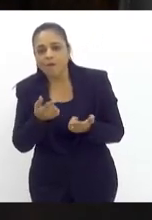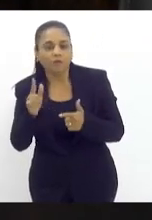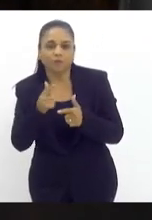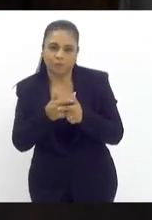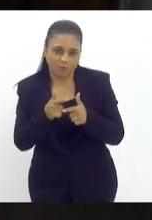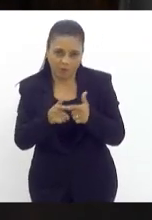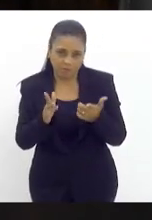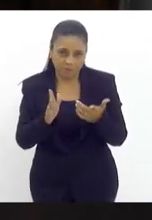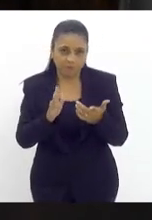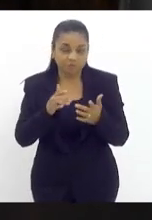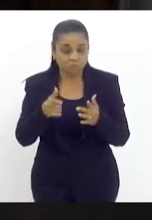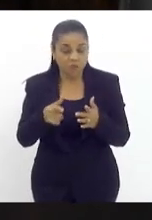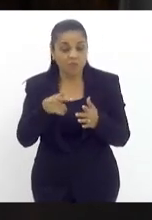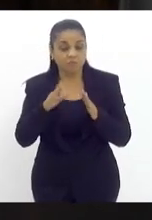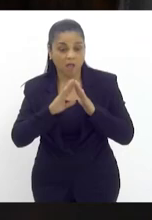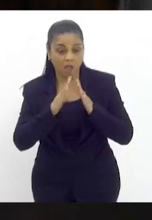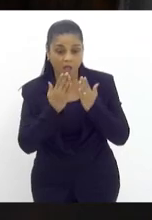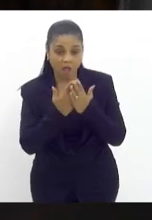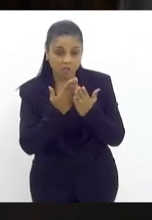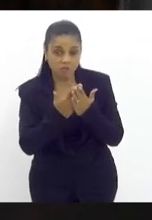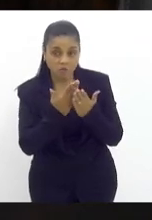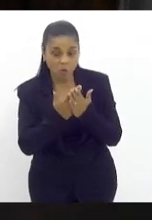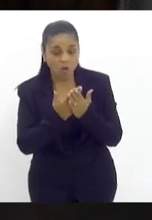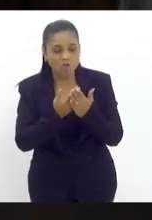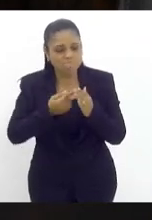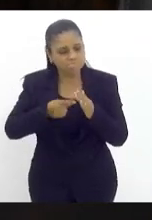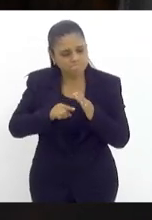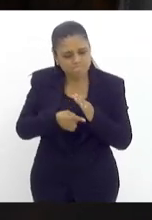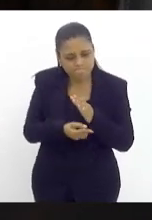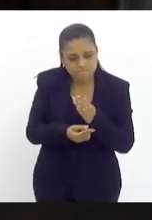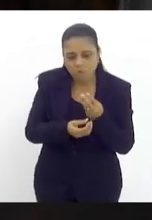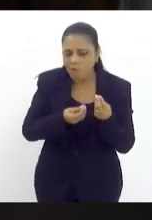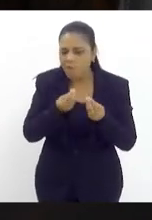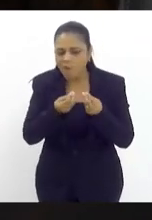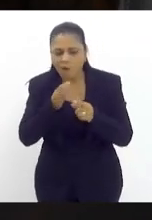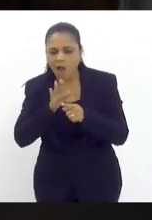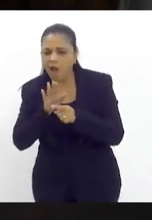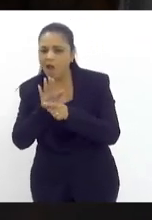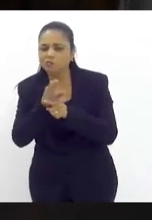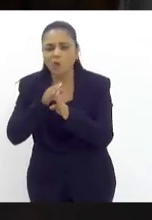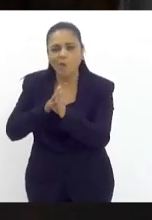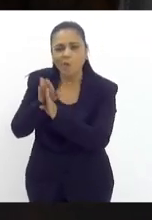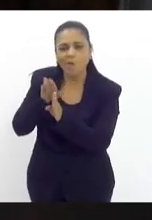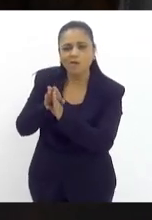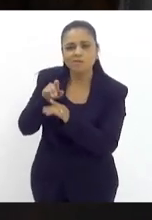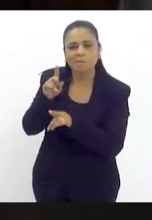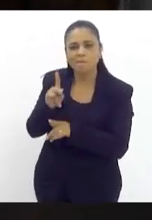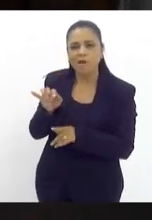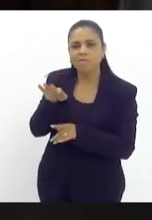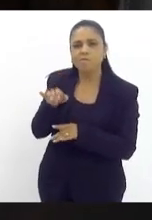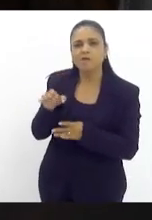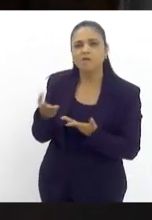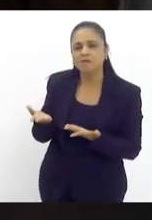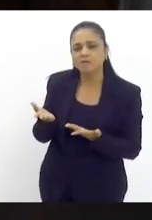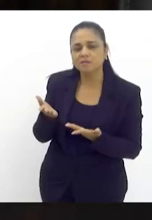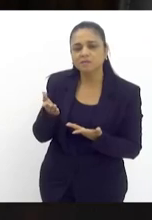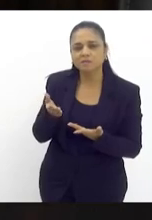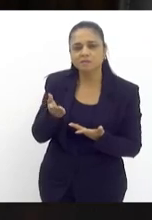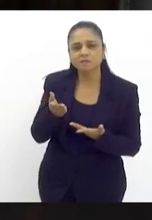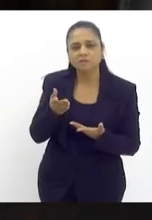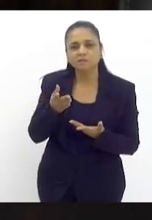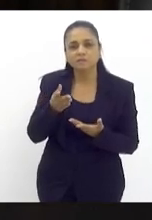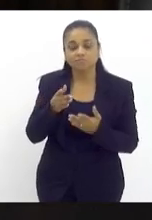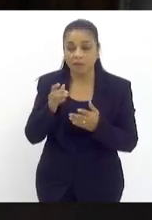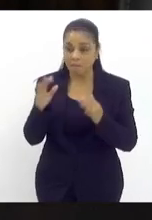escola vai procurar. Deixa eu me aprofundar nisso. Como eu ajudo os pais nessa questão? Como eu oriento os pais nessa questão? Vai